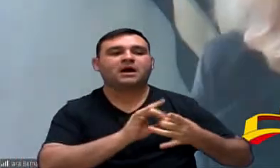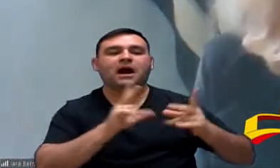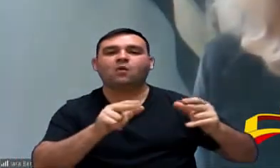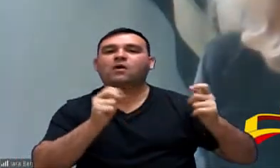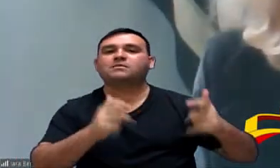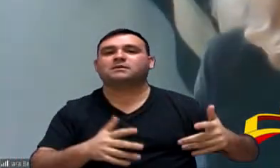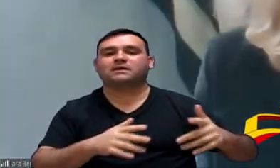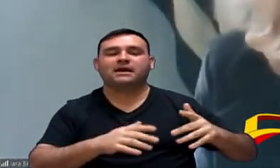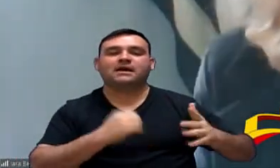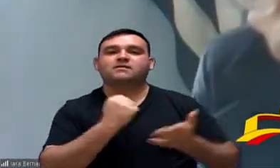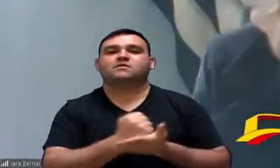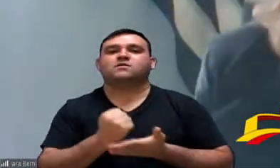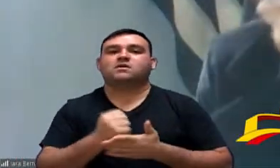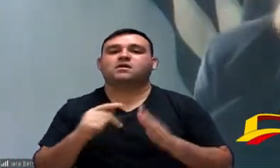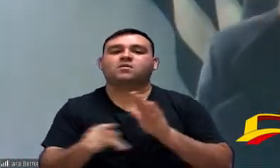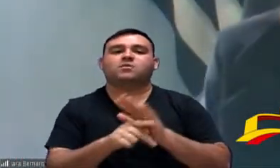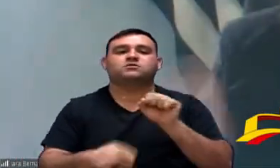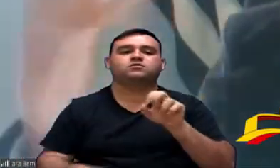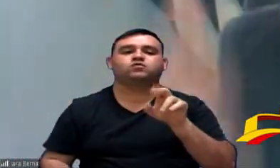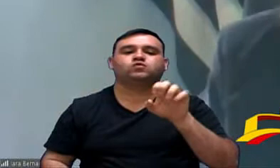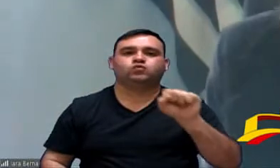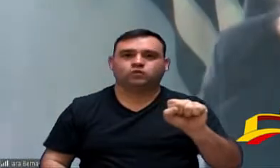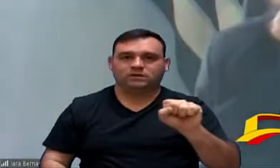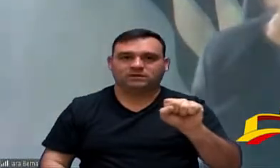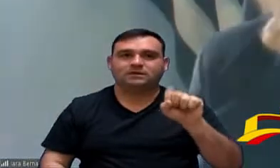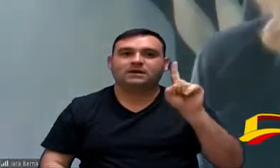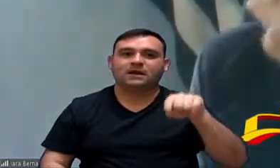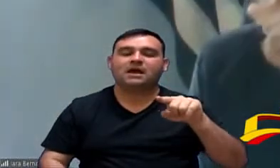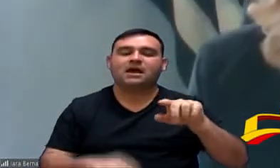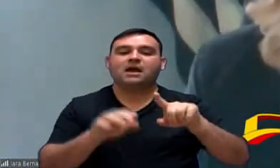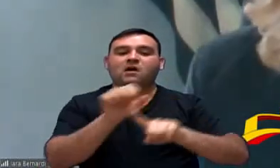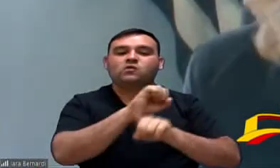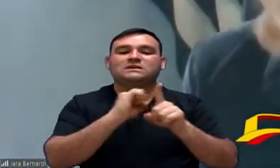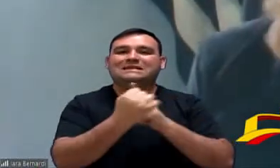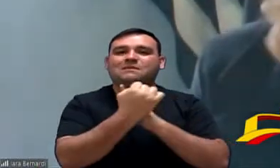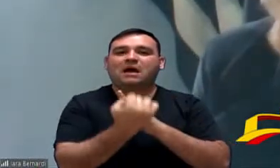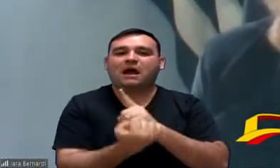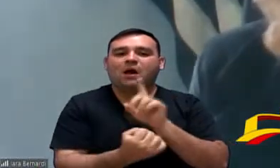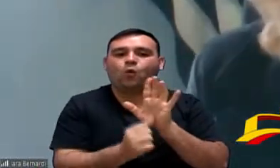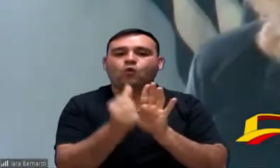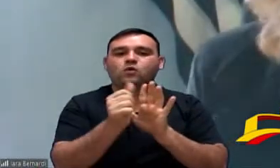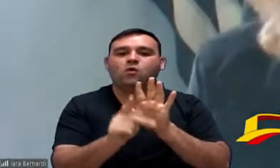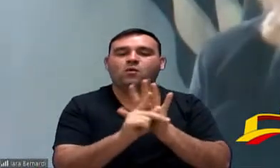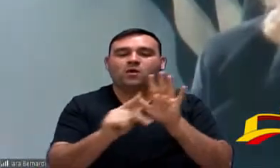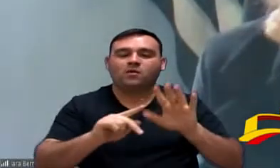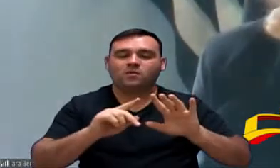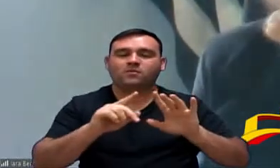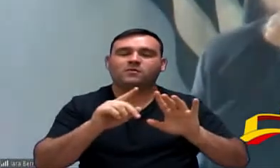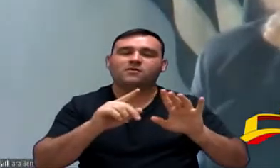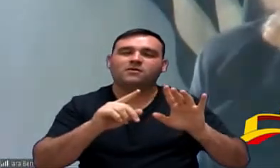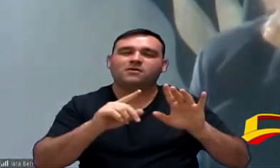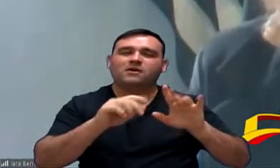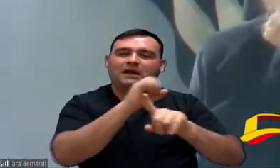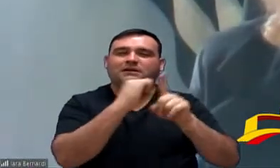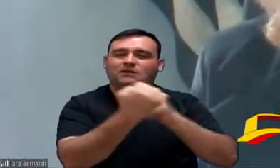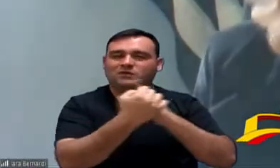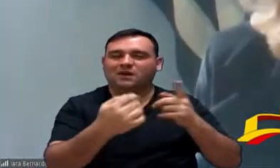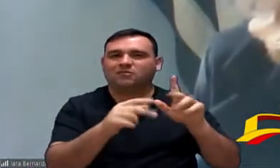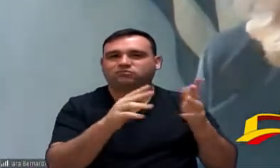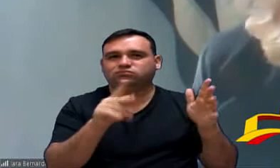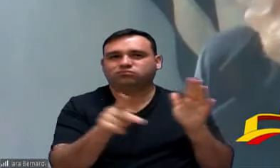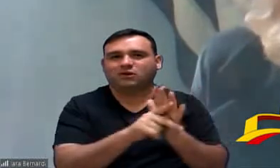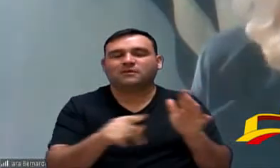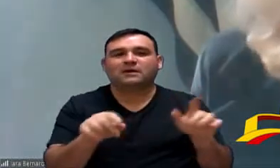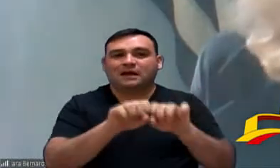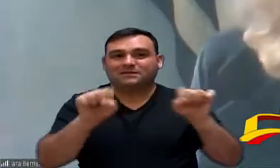disse, formal ao SUAS, que é o Sistema Único de Assistência Social, como temos o da saúde também.